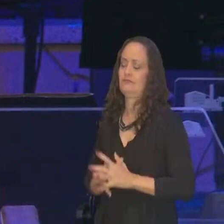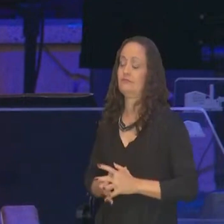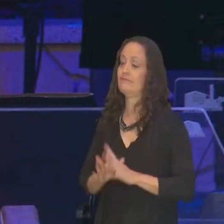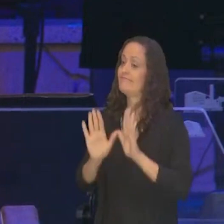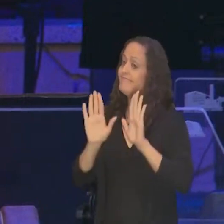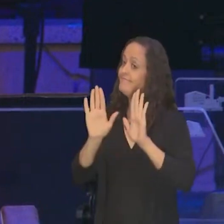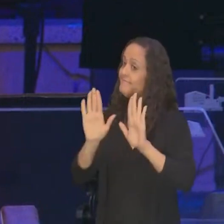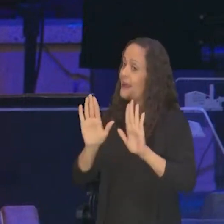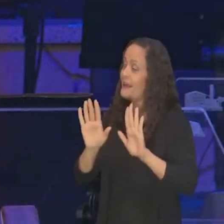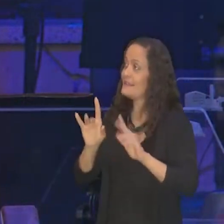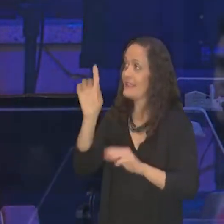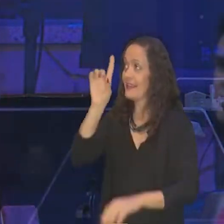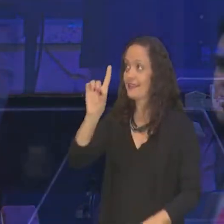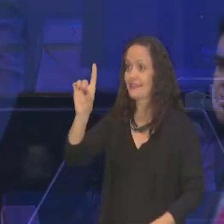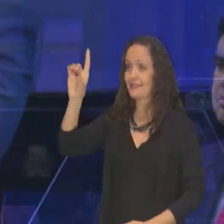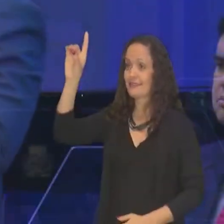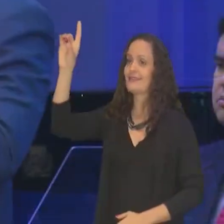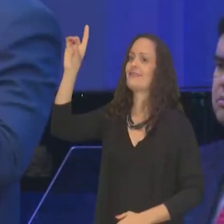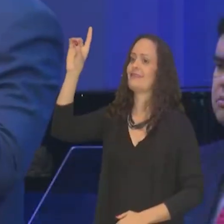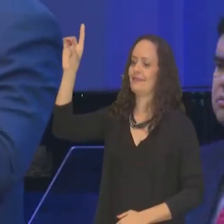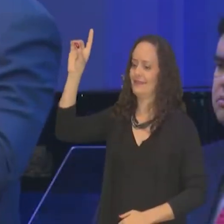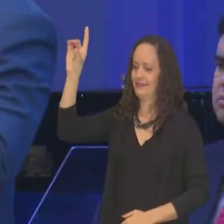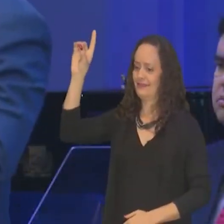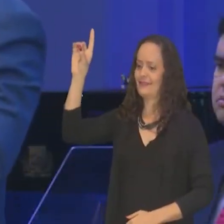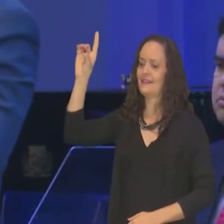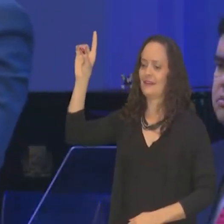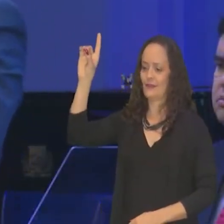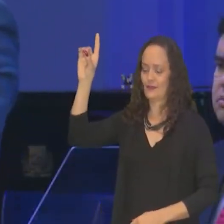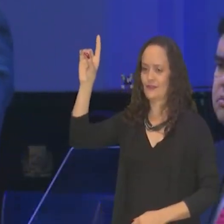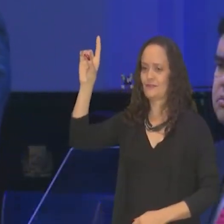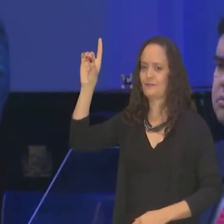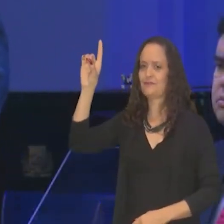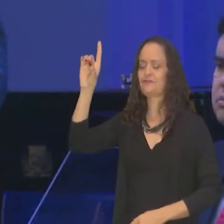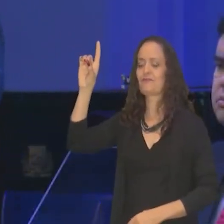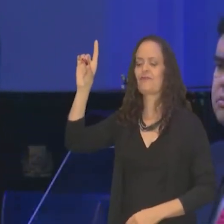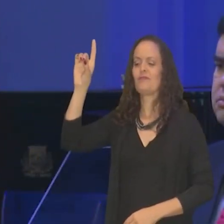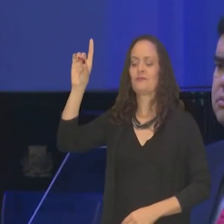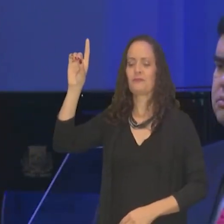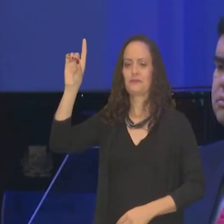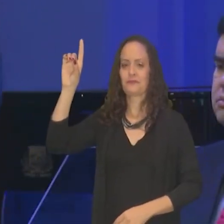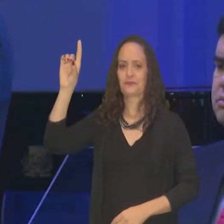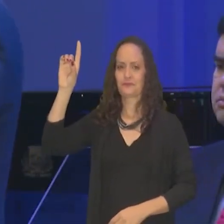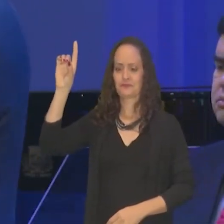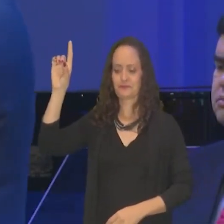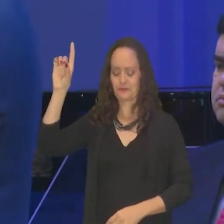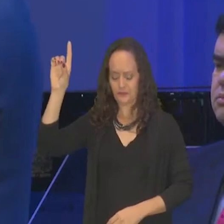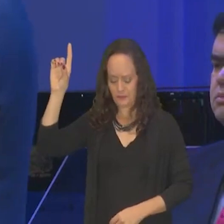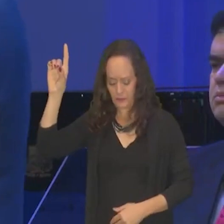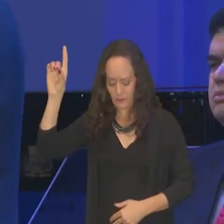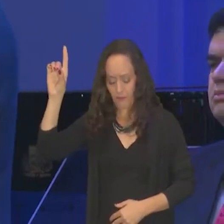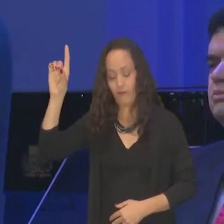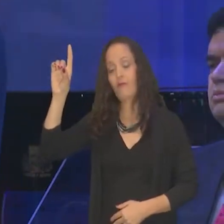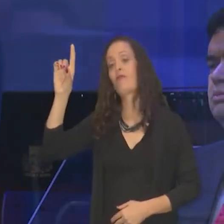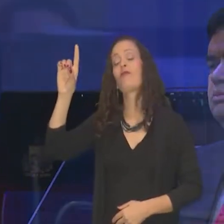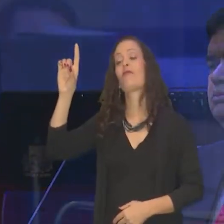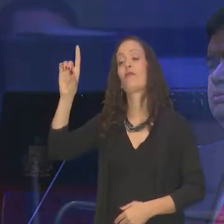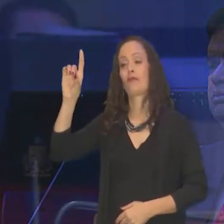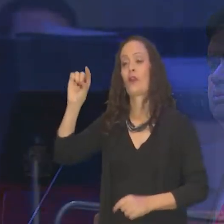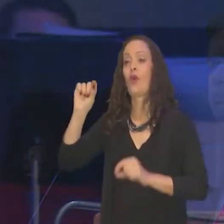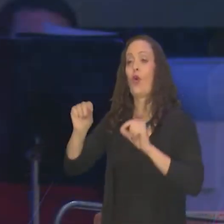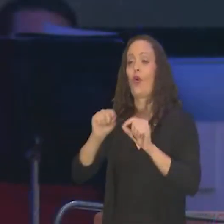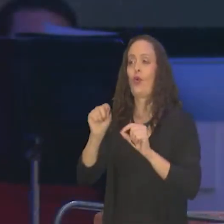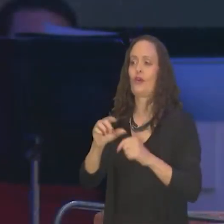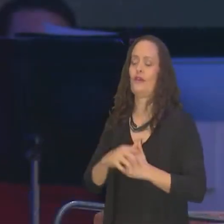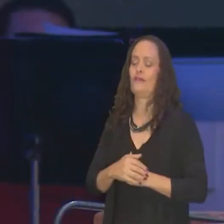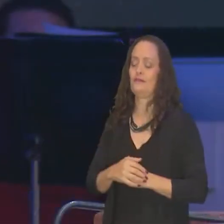Mas Deus aqui neste evangelho, considerado e chamado proto-evangelho, o primeiro evangelho, diz que da semente da mulher, e nós